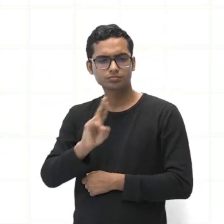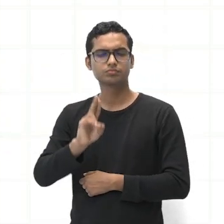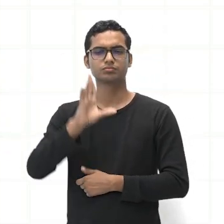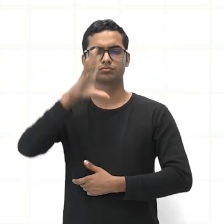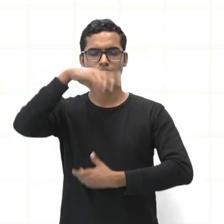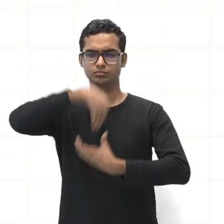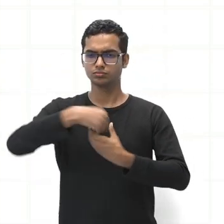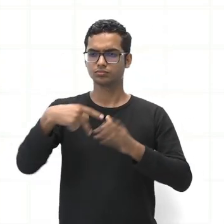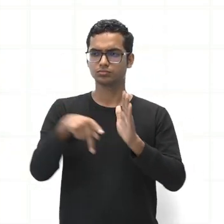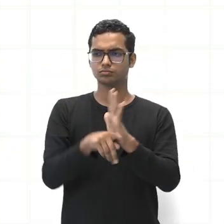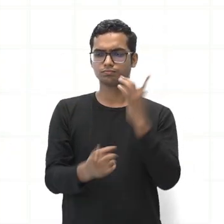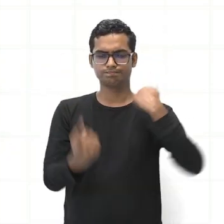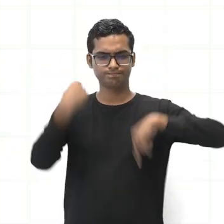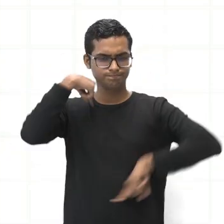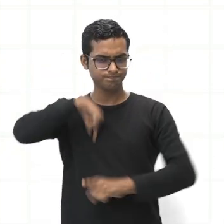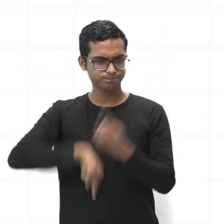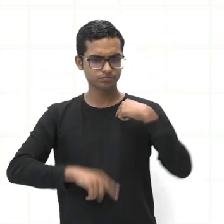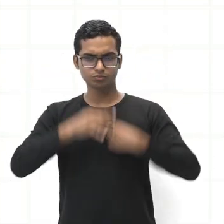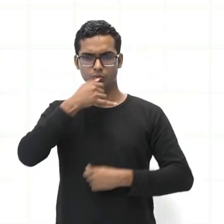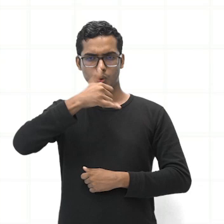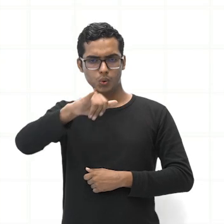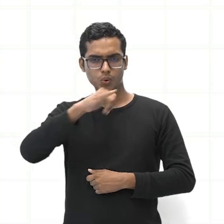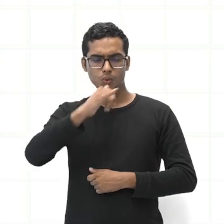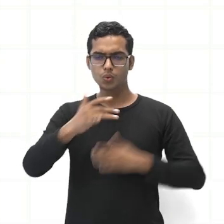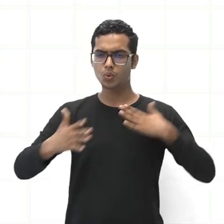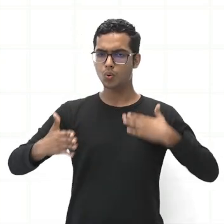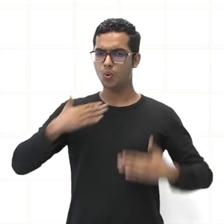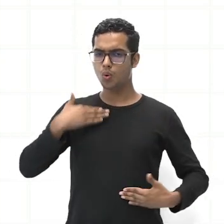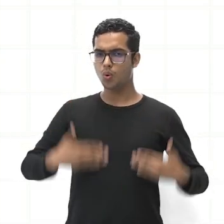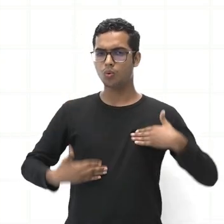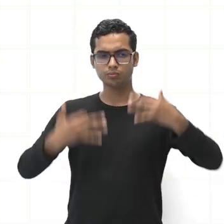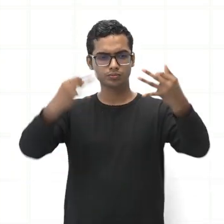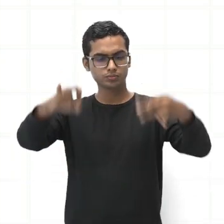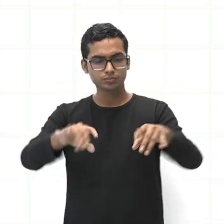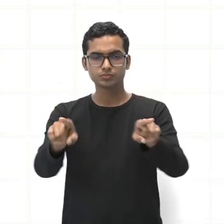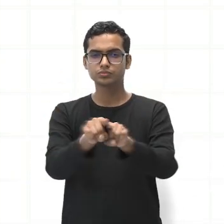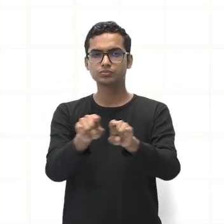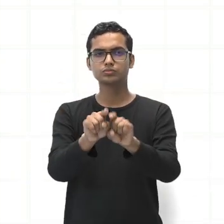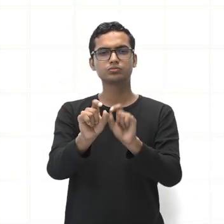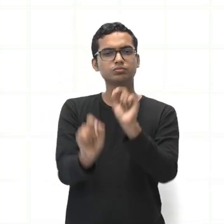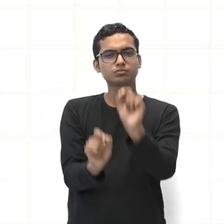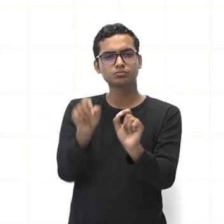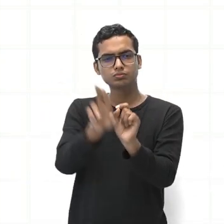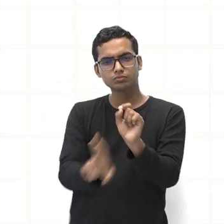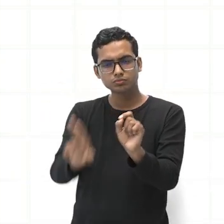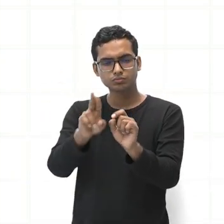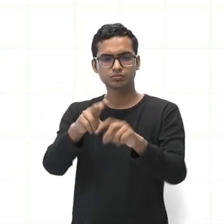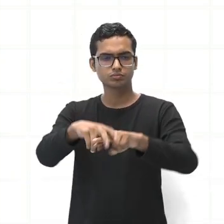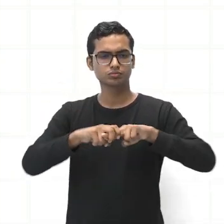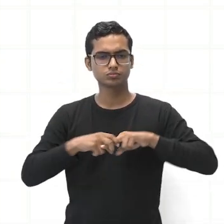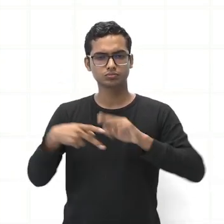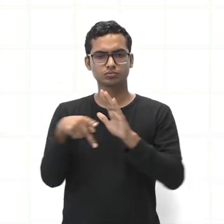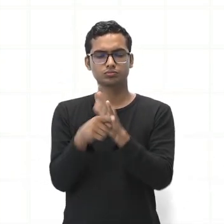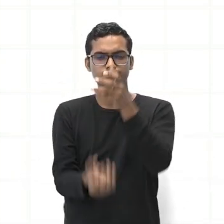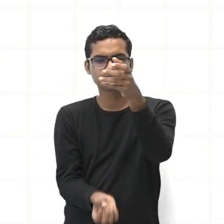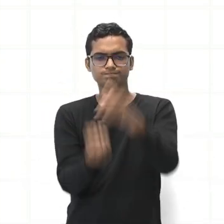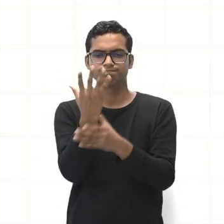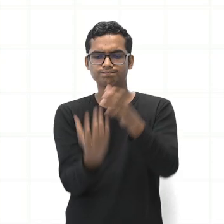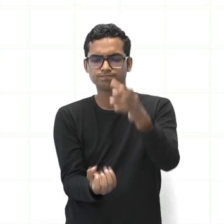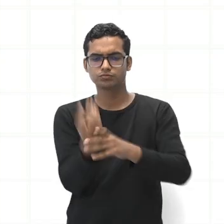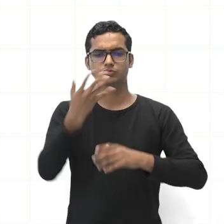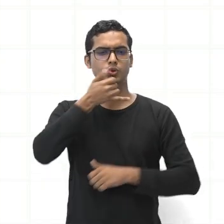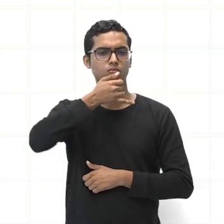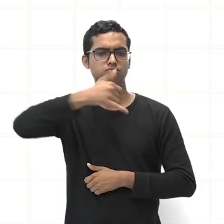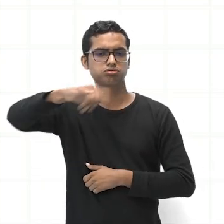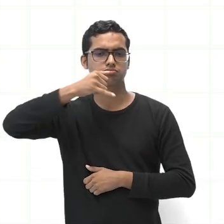nosso metabolismo energético, certo? Através do quê? Através da